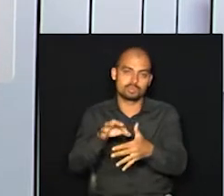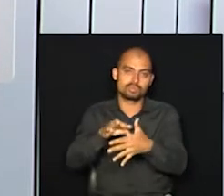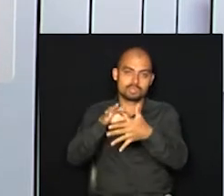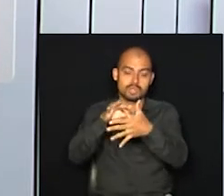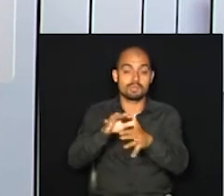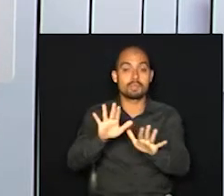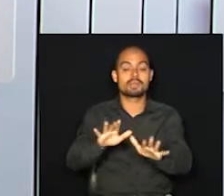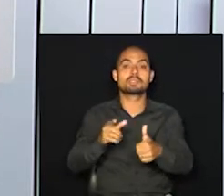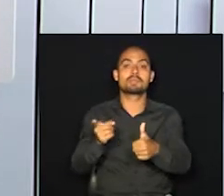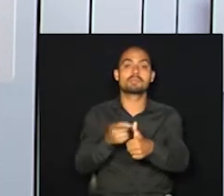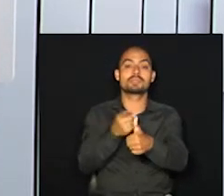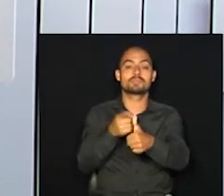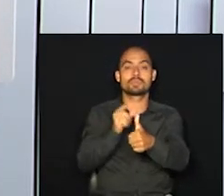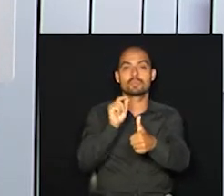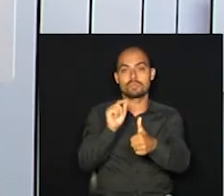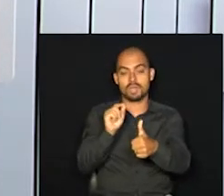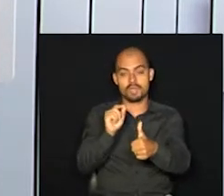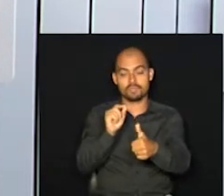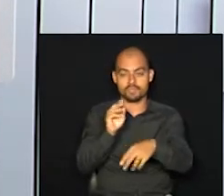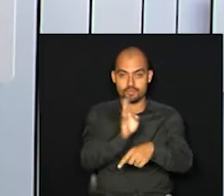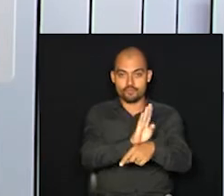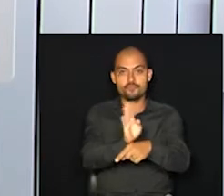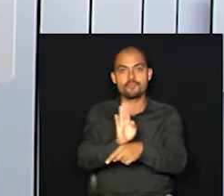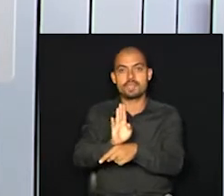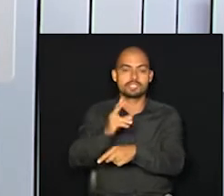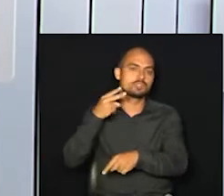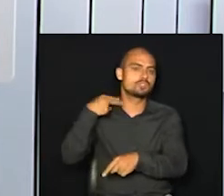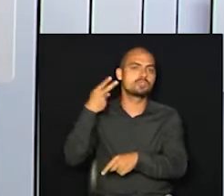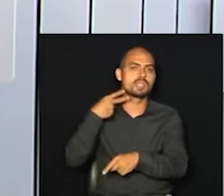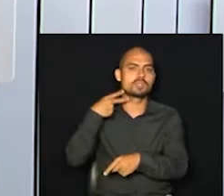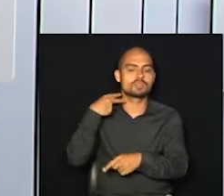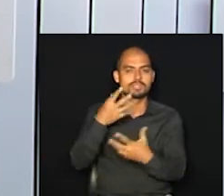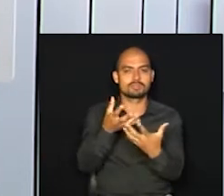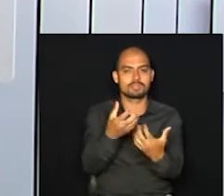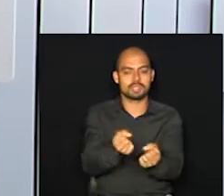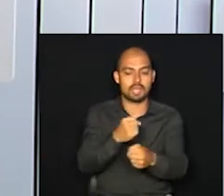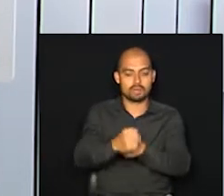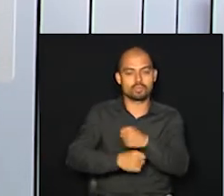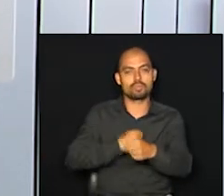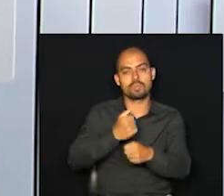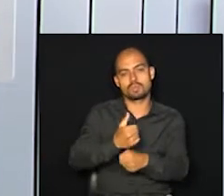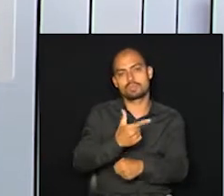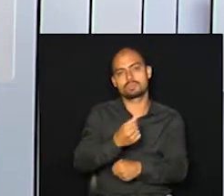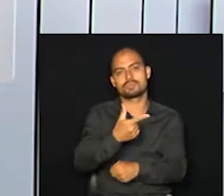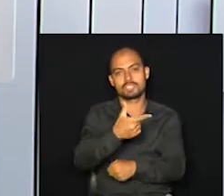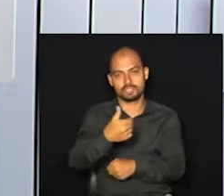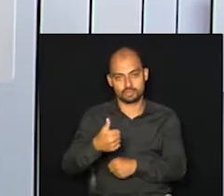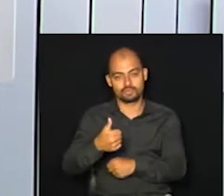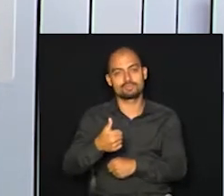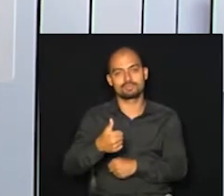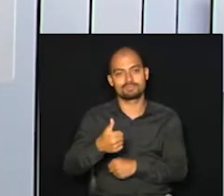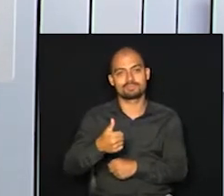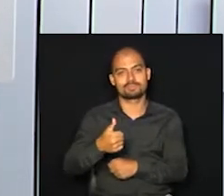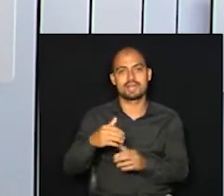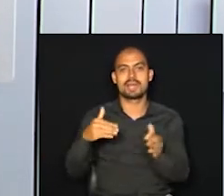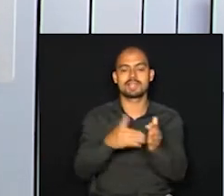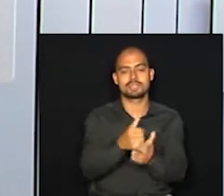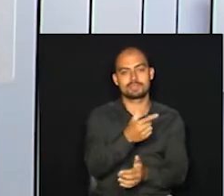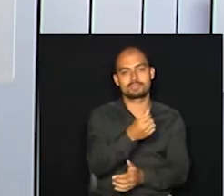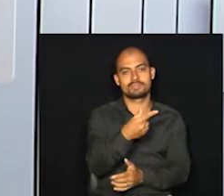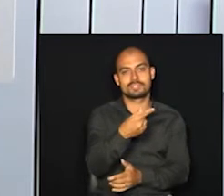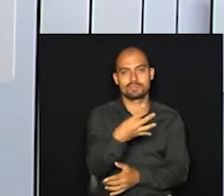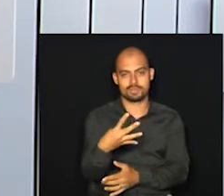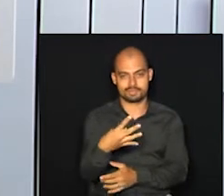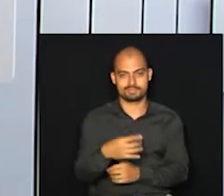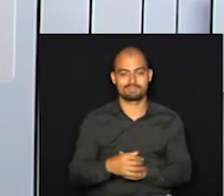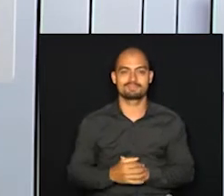Mas primeiro nós vamos com o vídeo dos vereadores que irão assumir a cadeira na legislatura 2021 até